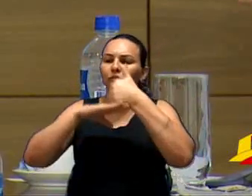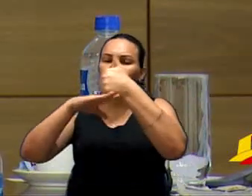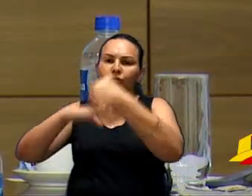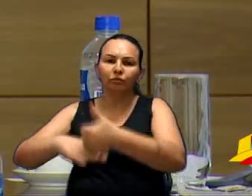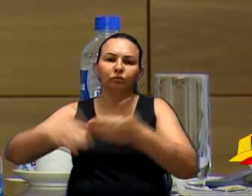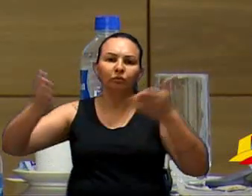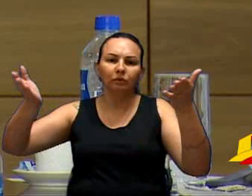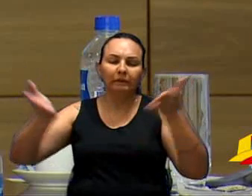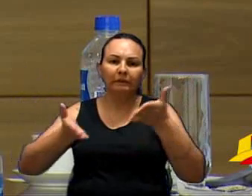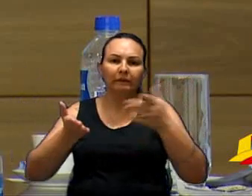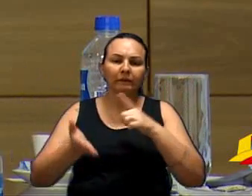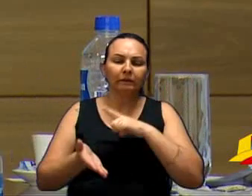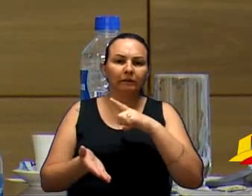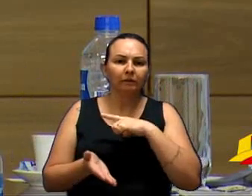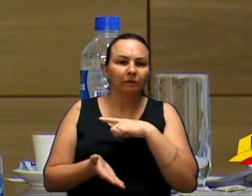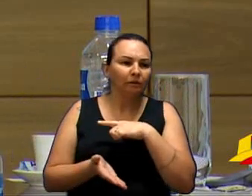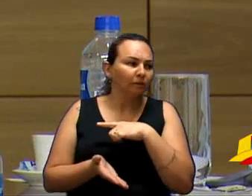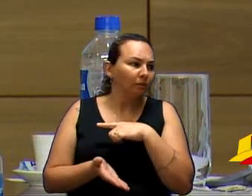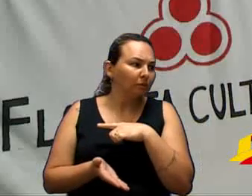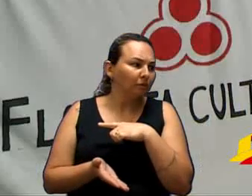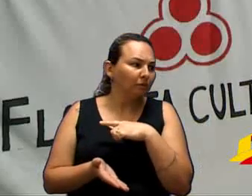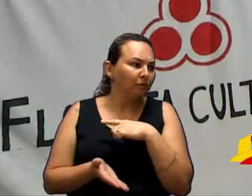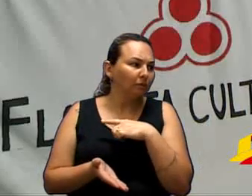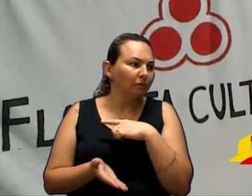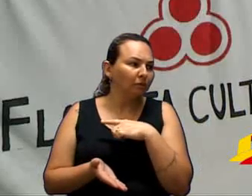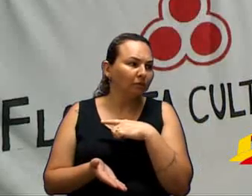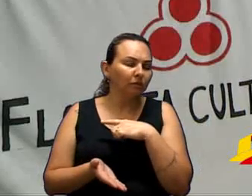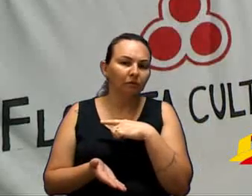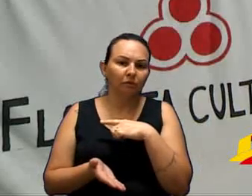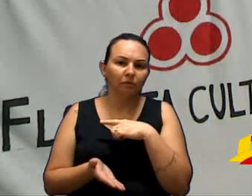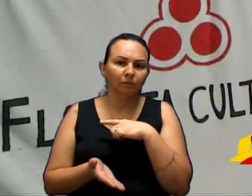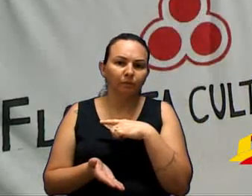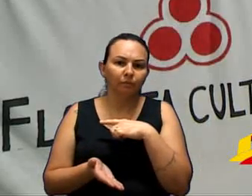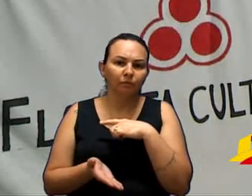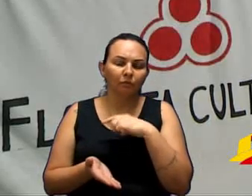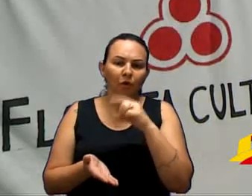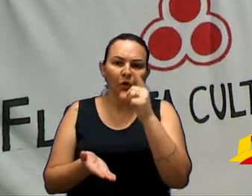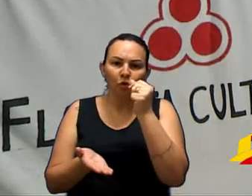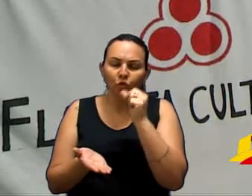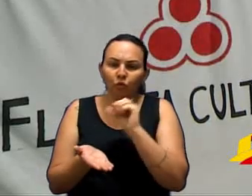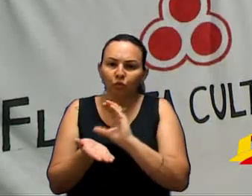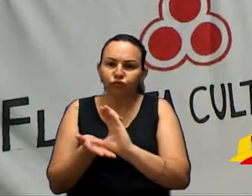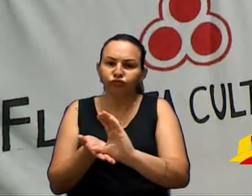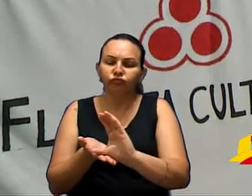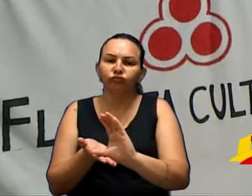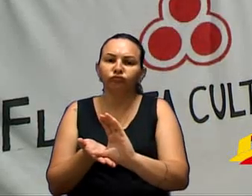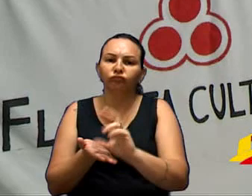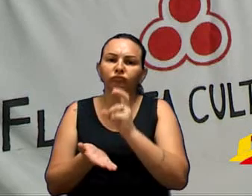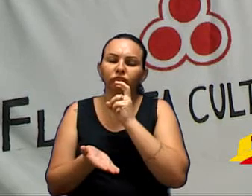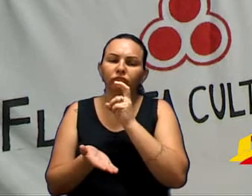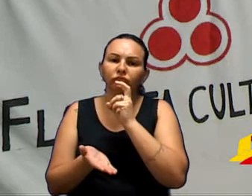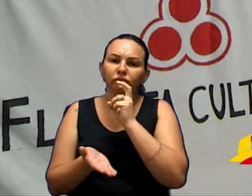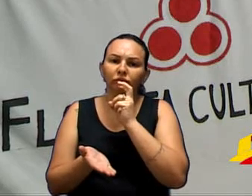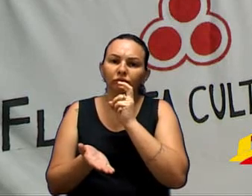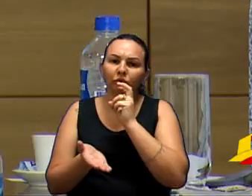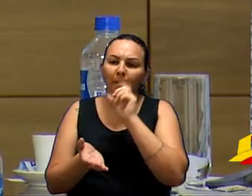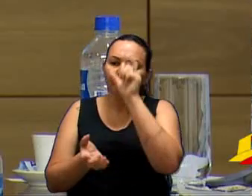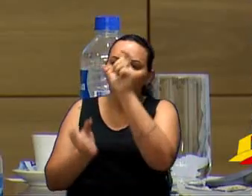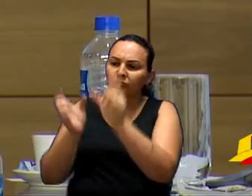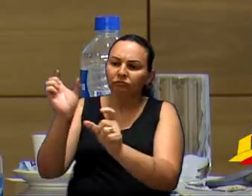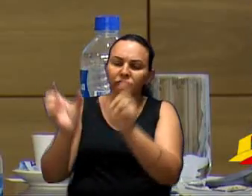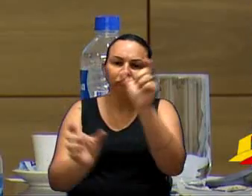nesse ato é como veste sorocaba que é o perfil dessa secretaria